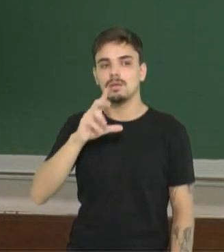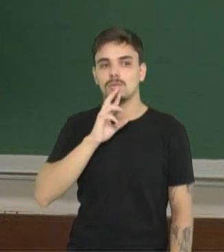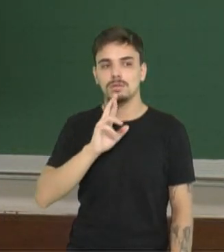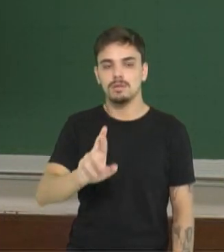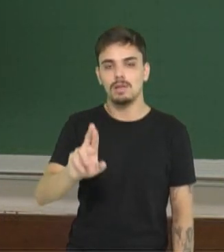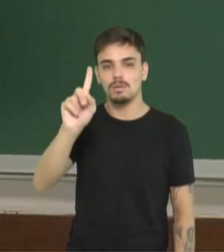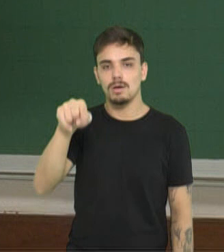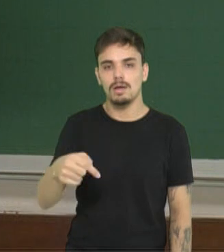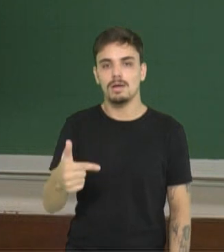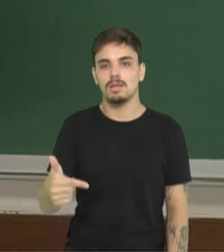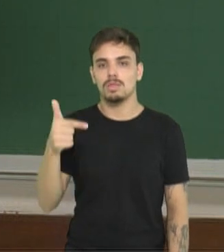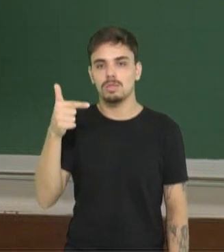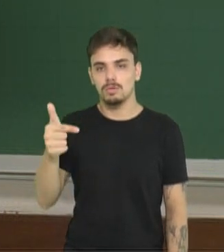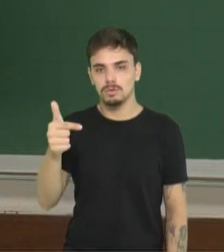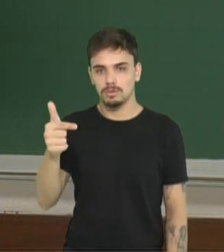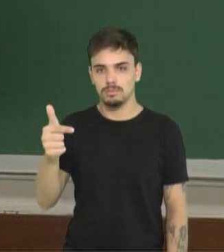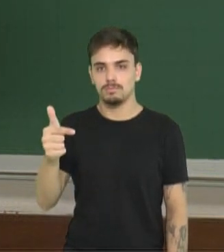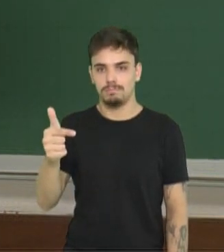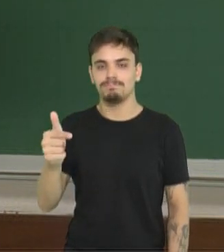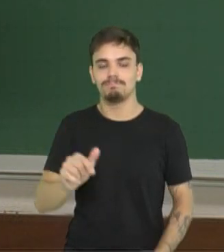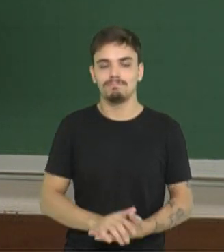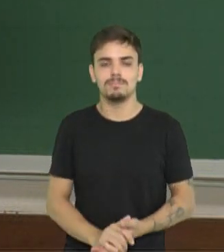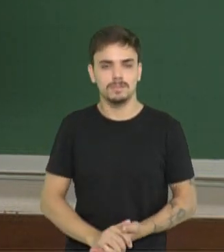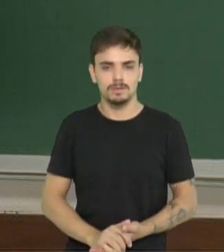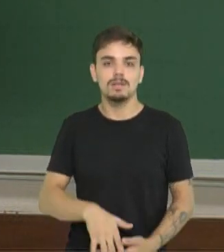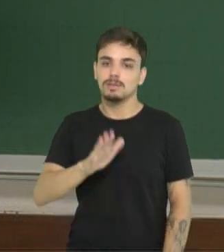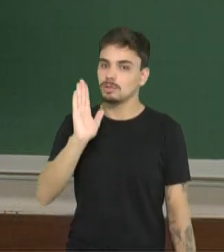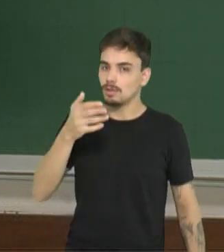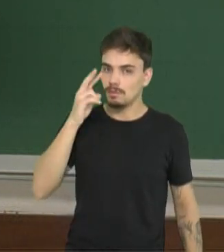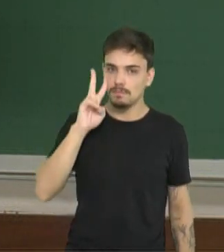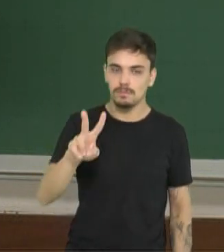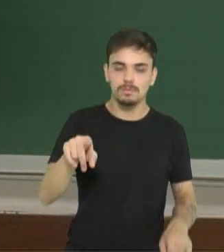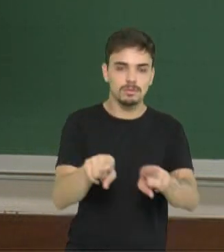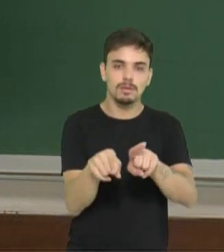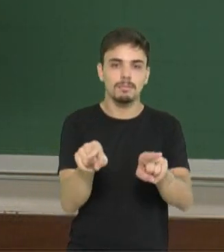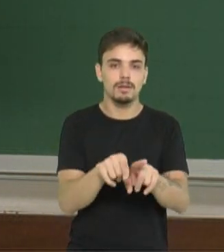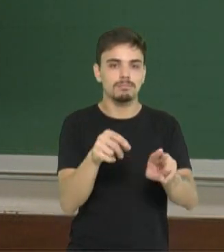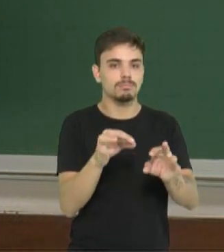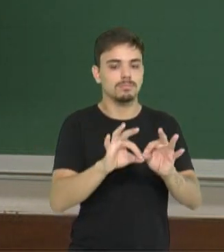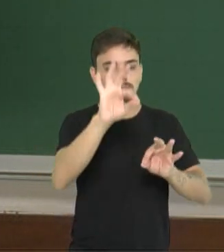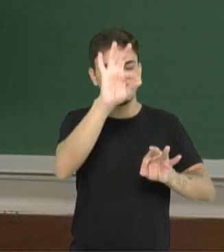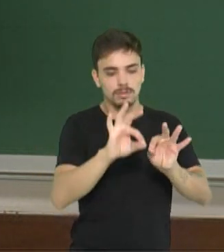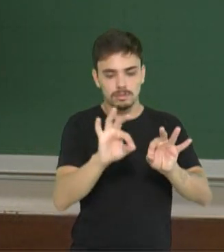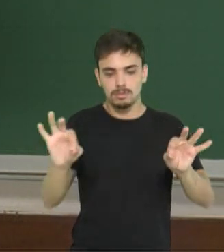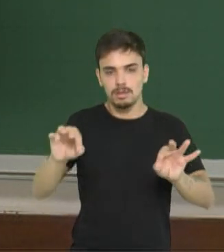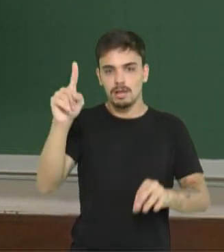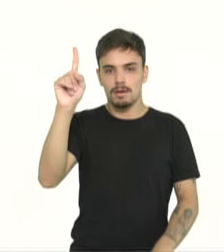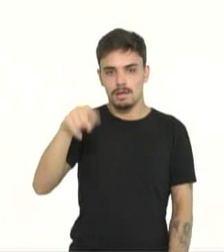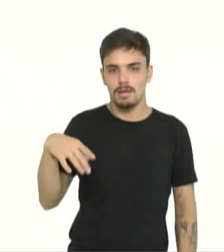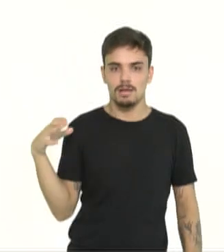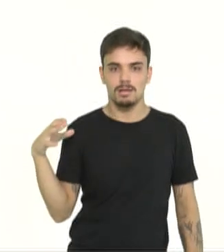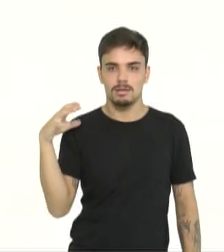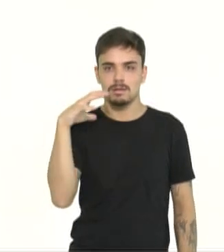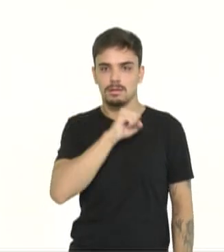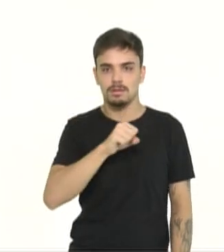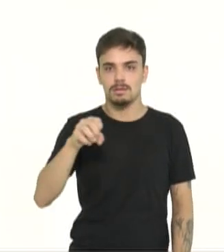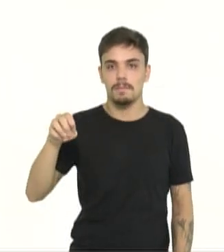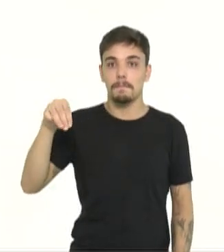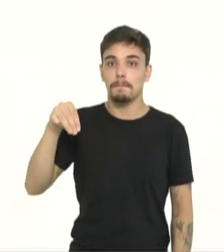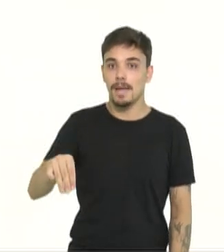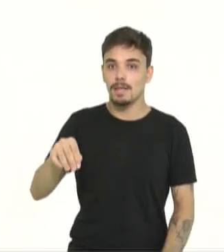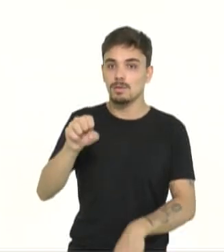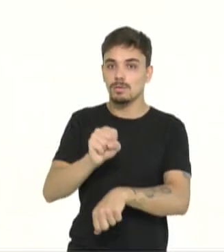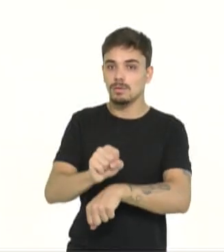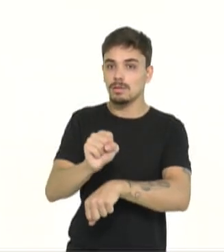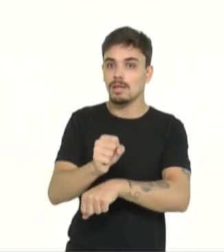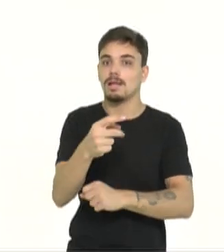encontra é 2. E aí, como a gente já viu, a unidade de medida é sempre, para aceleração, metros por